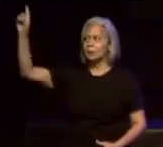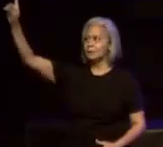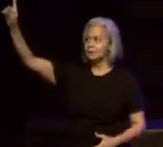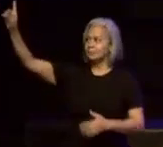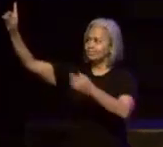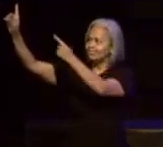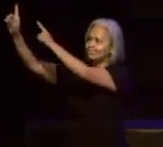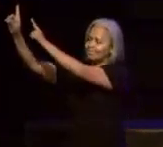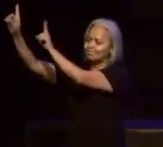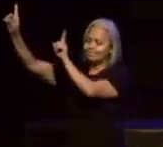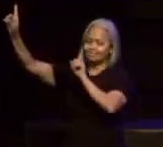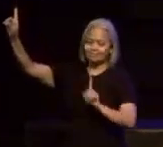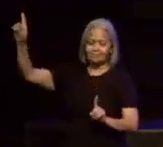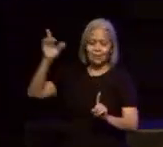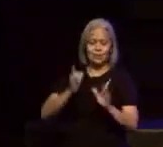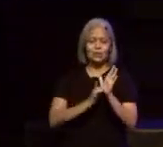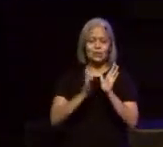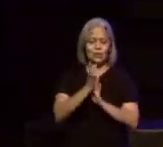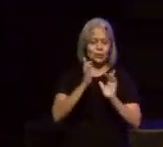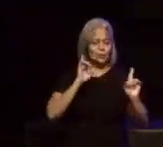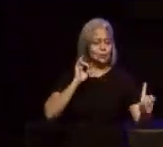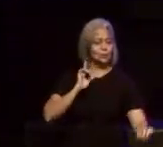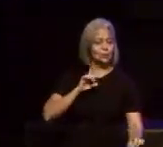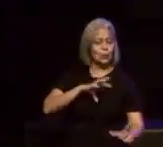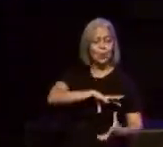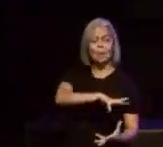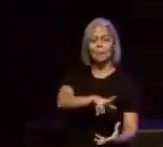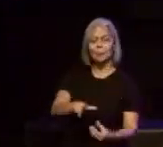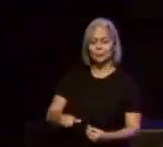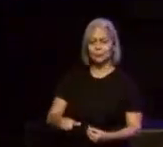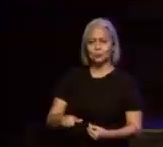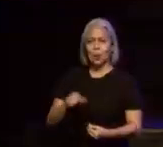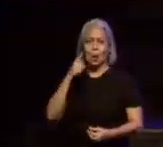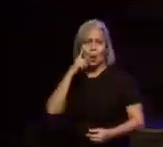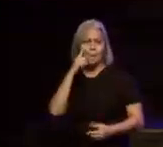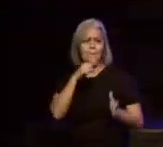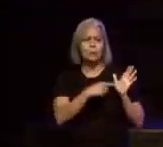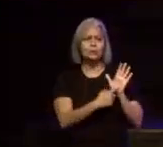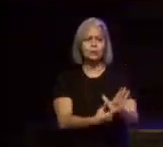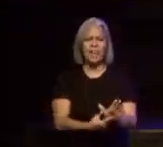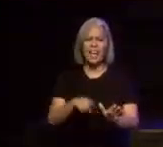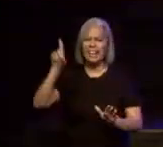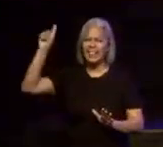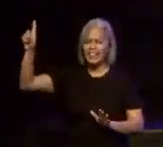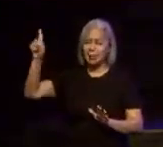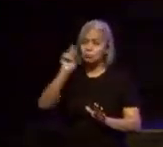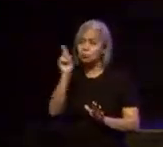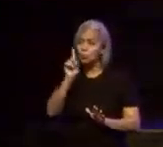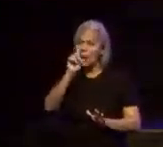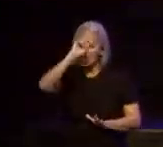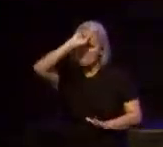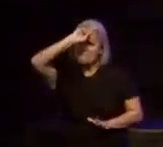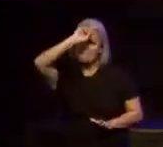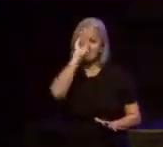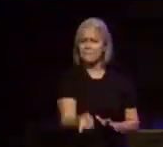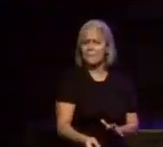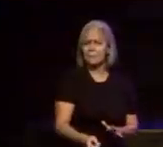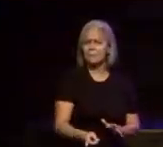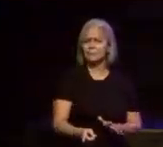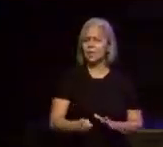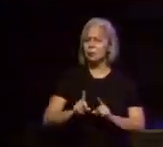A maneira como de Deus de mostrar que ele não é um ditador distante, que ele não é uma pessoa